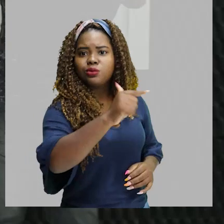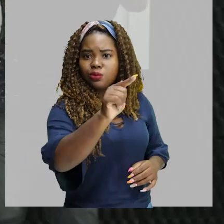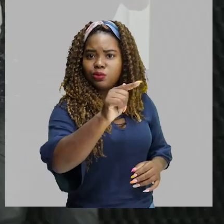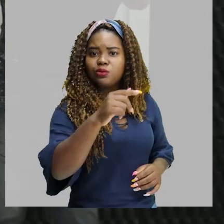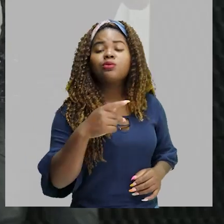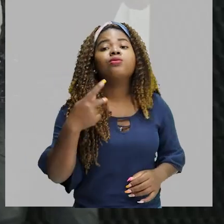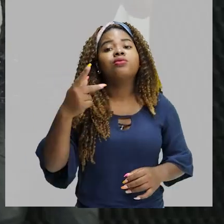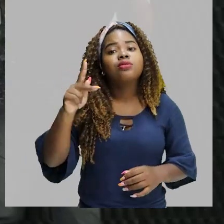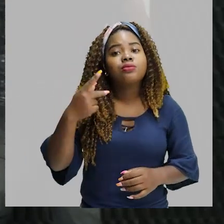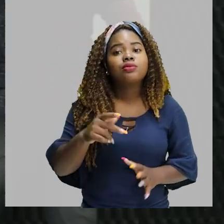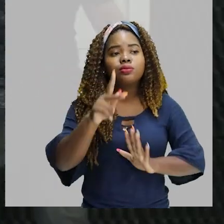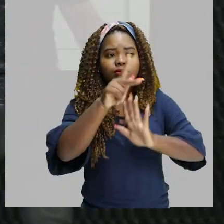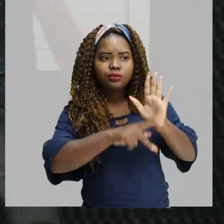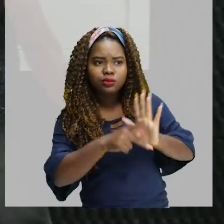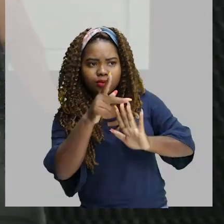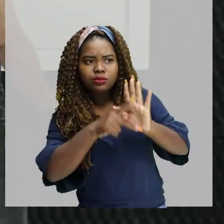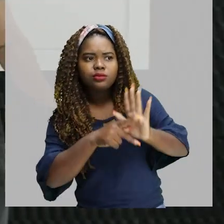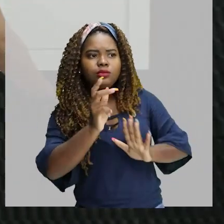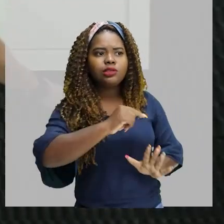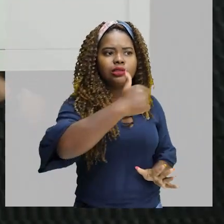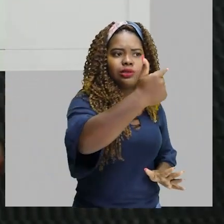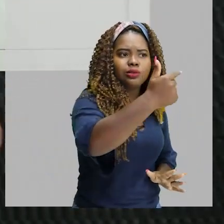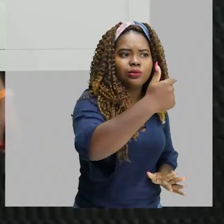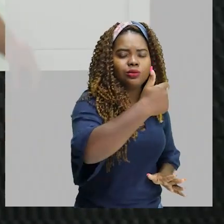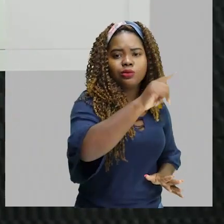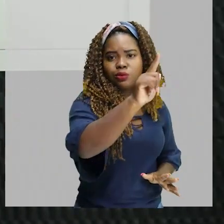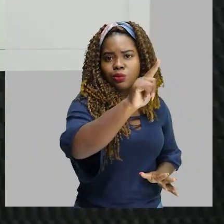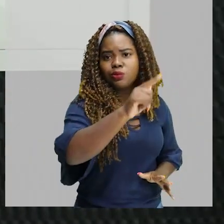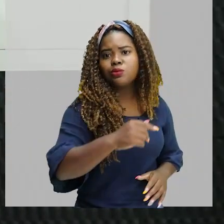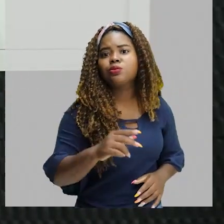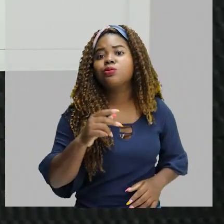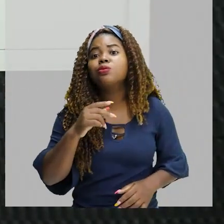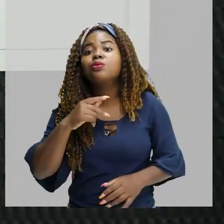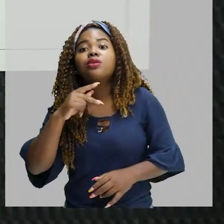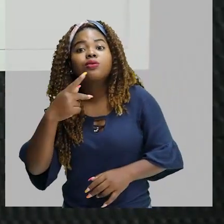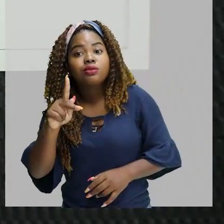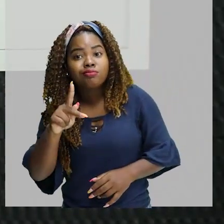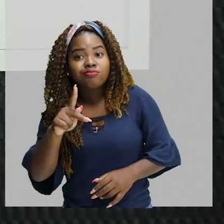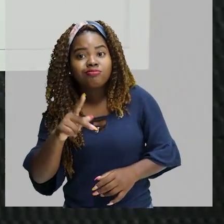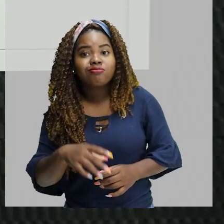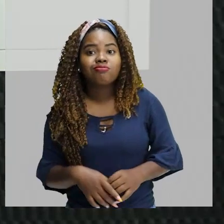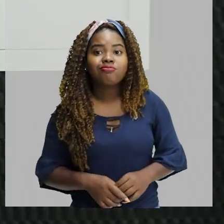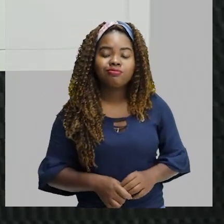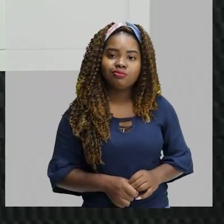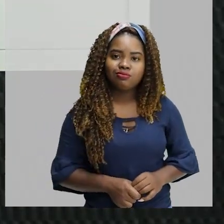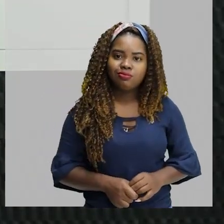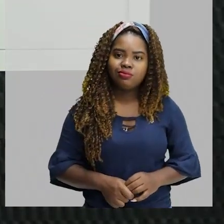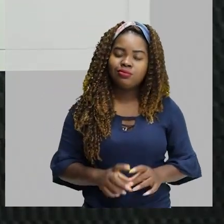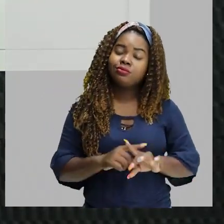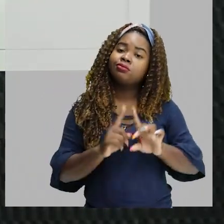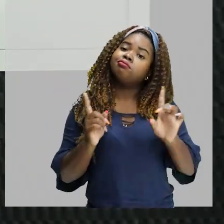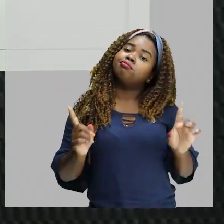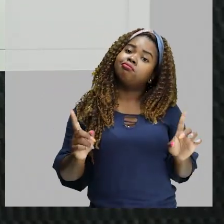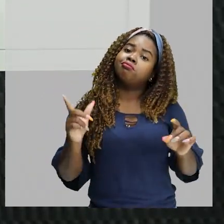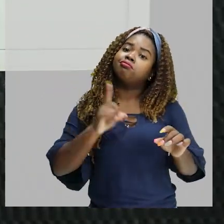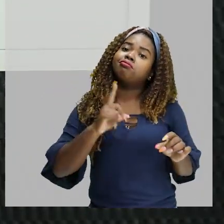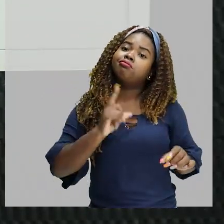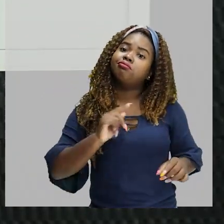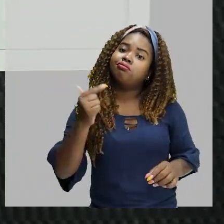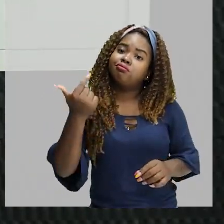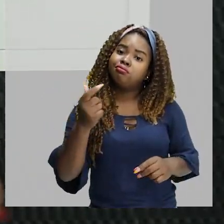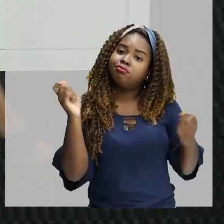que os projetos dos outros interessam mais a você do que os seus. Tá certo? Mas você tem uma